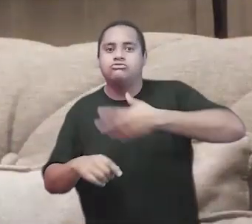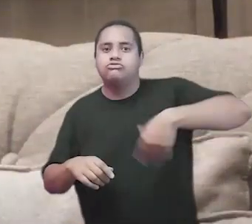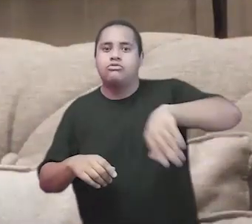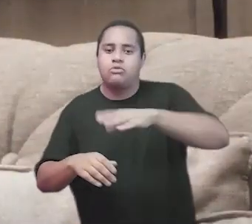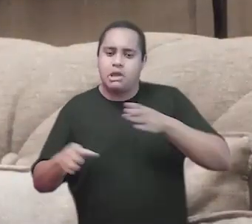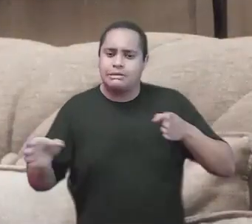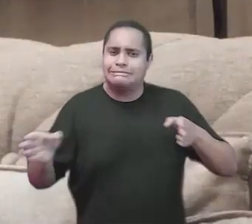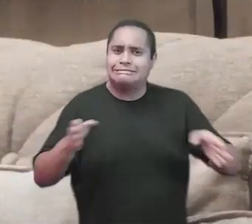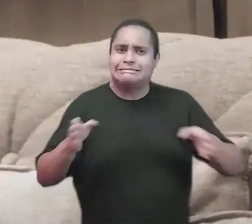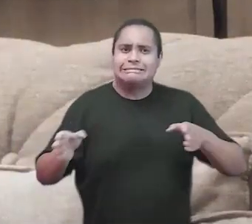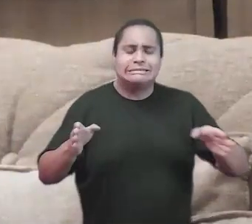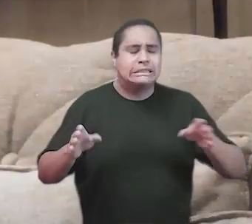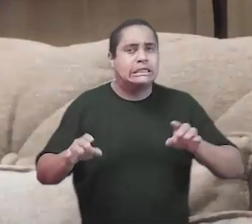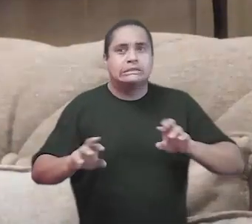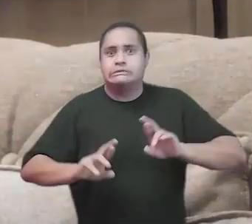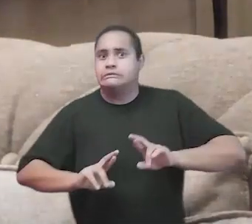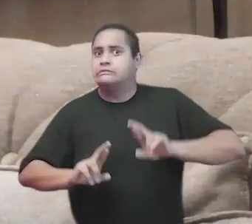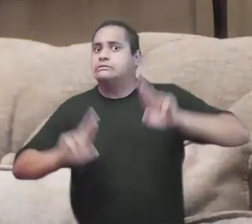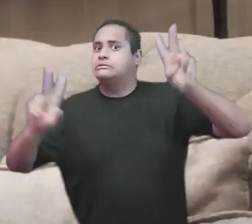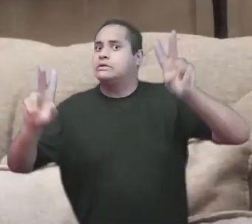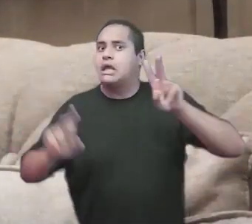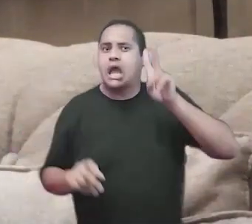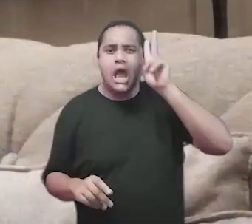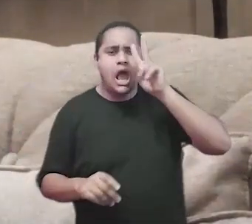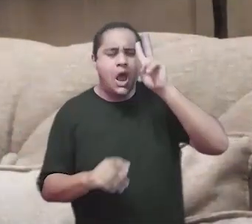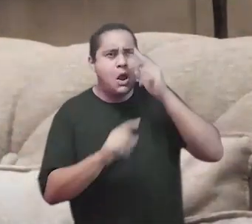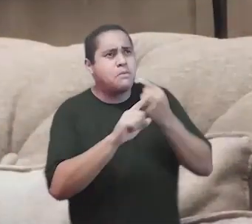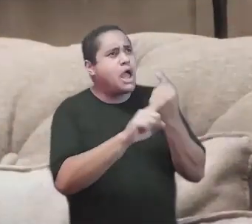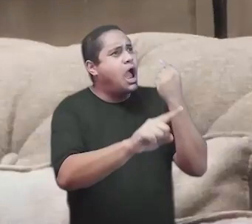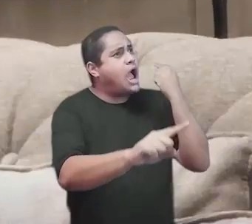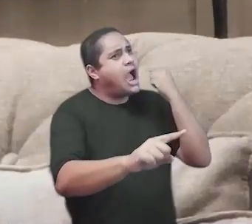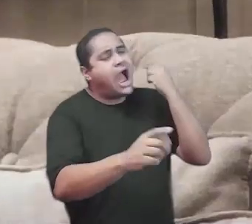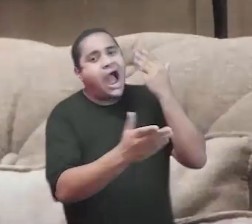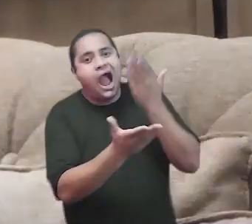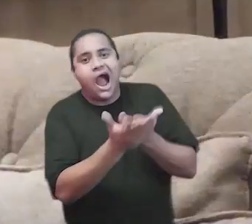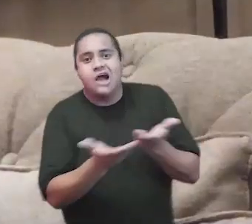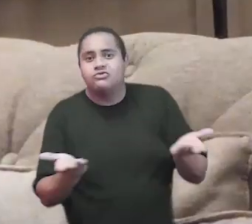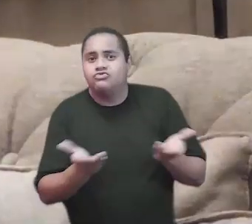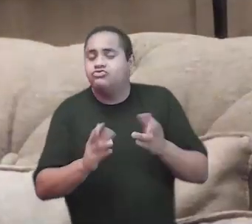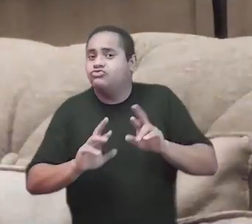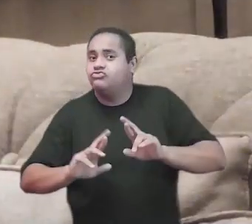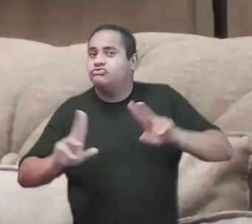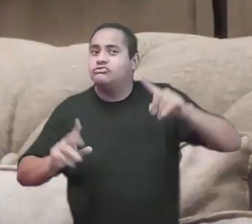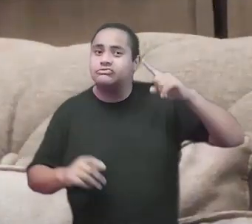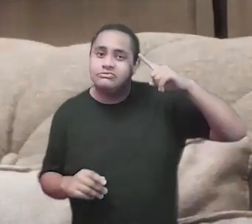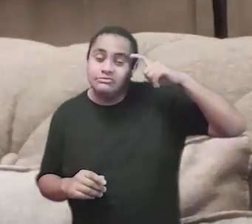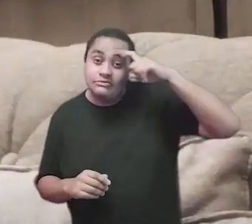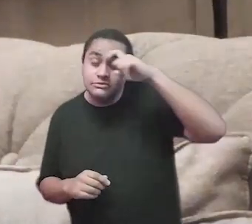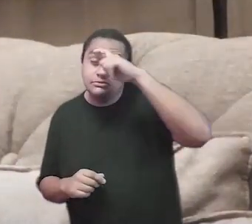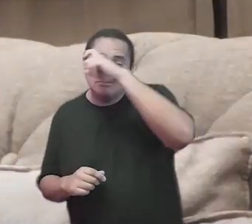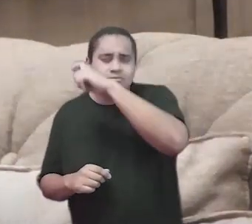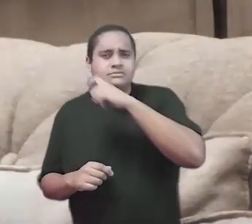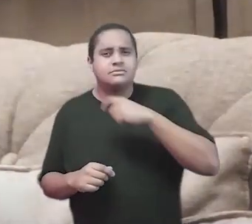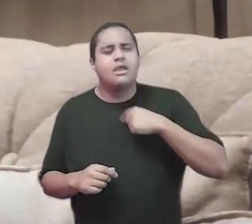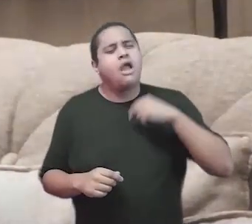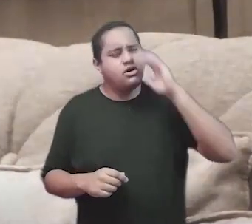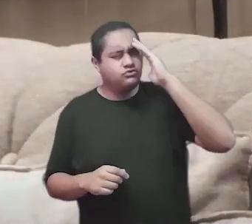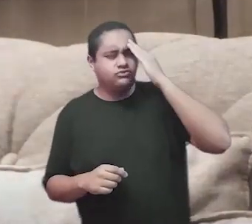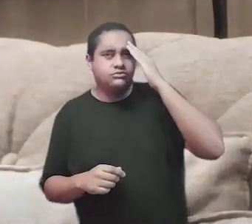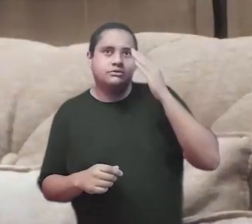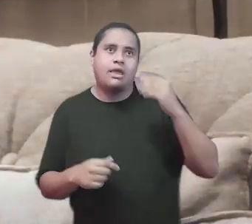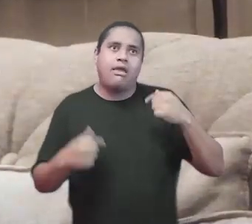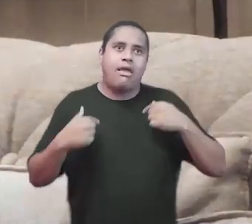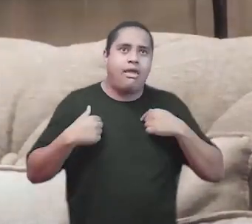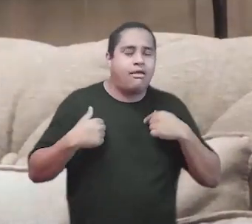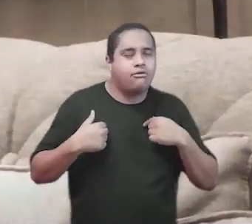da espécie Homo sapiens, em um momento muito difícil, em um momento que eu entendo que uma vez que